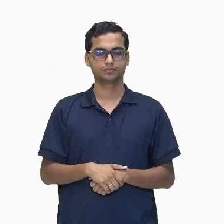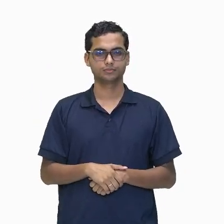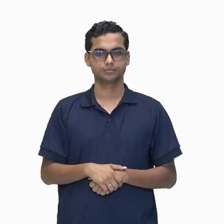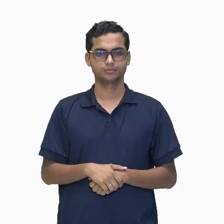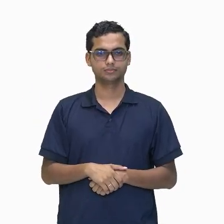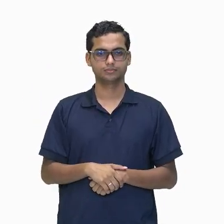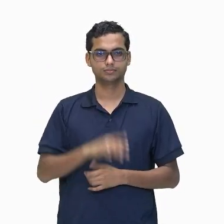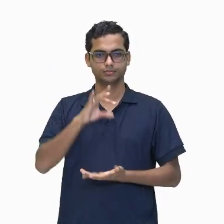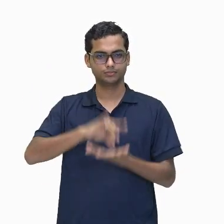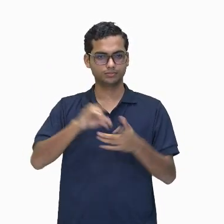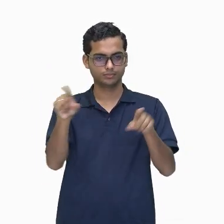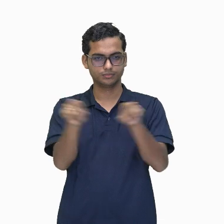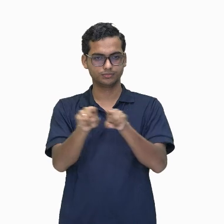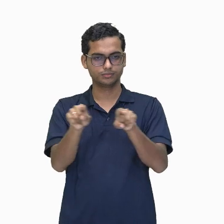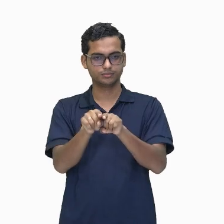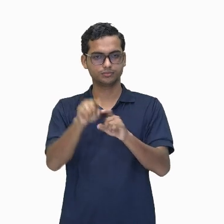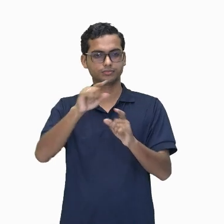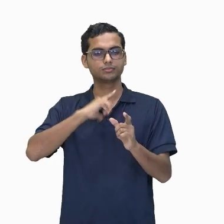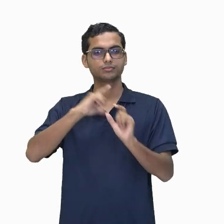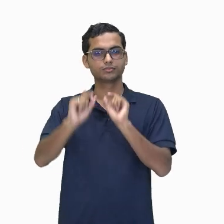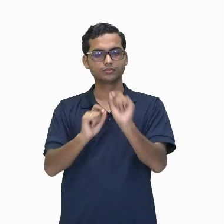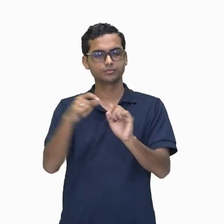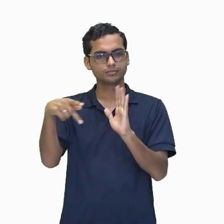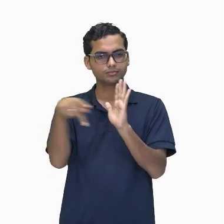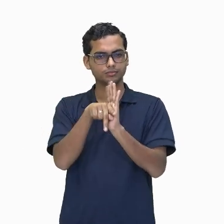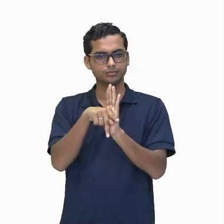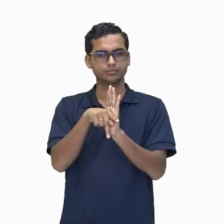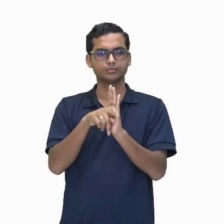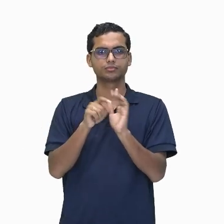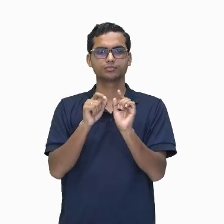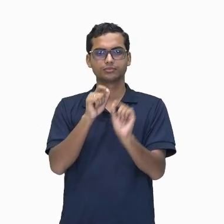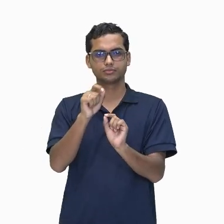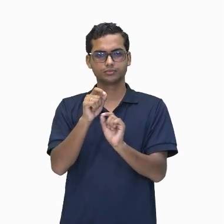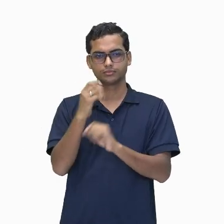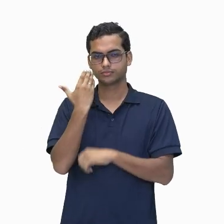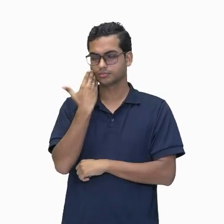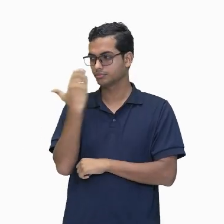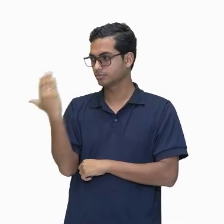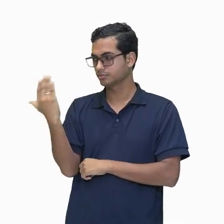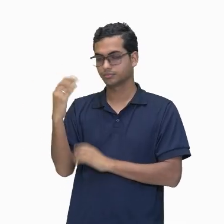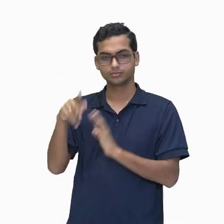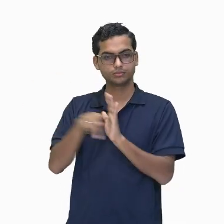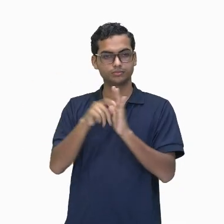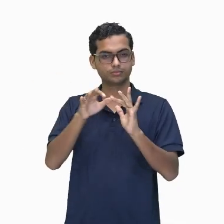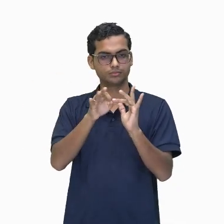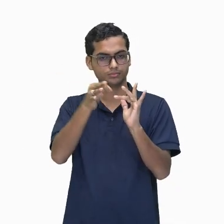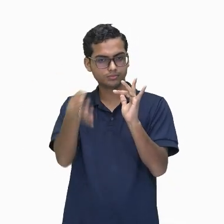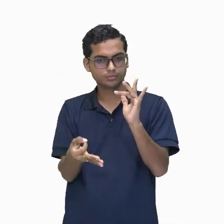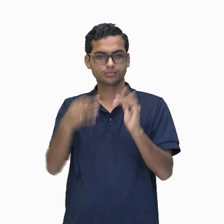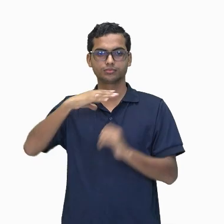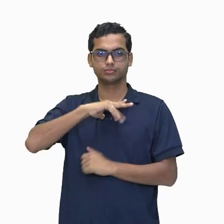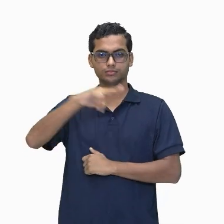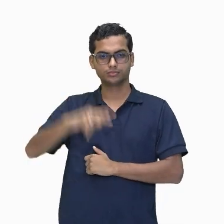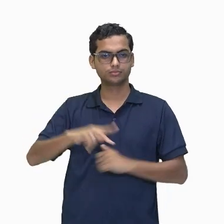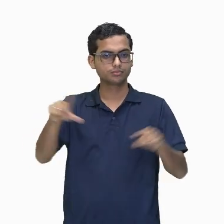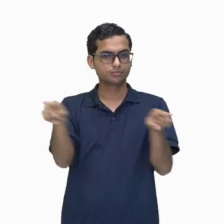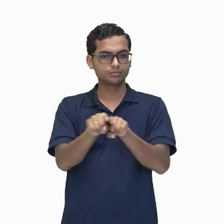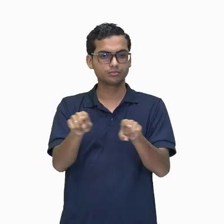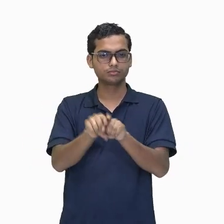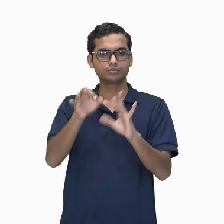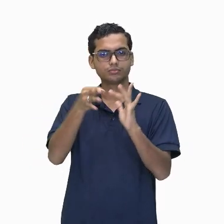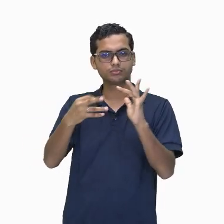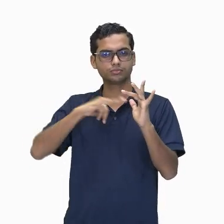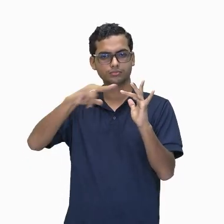objeto de conhecimento, o arcadismo português. E o detalhamento, o arcadismo português,